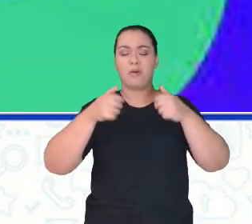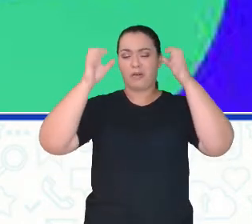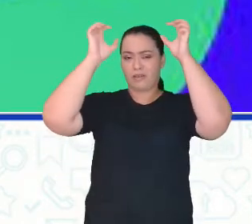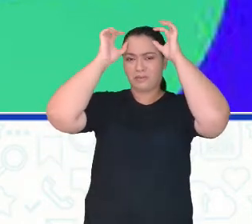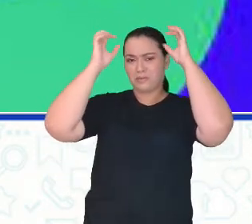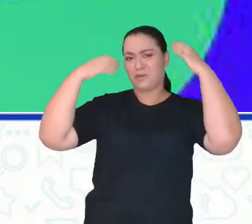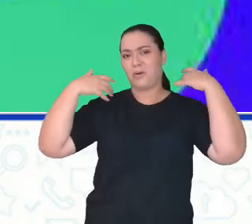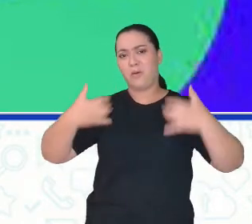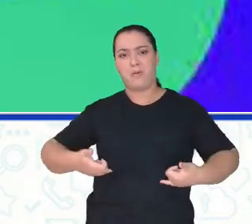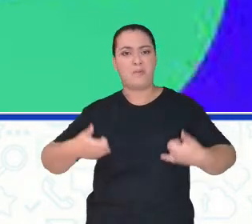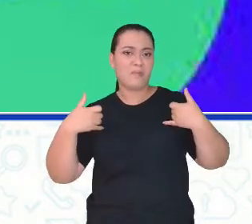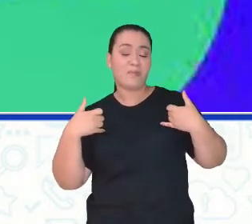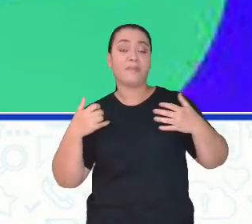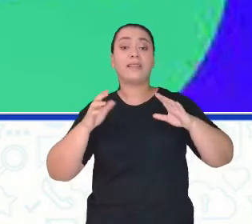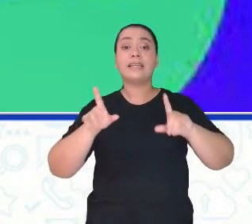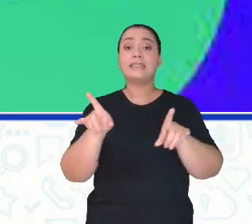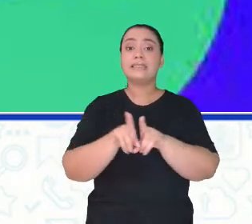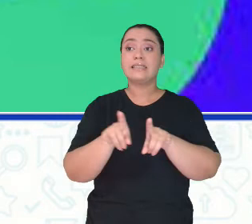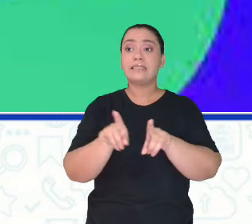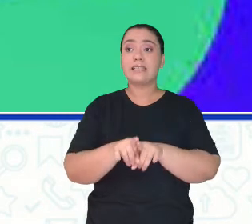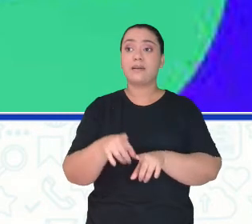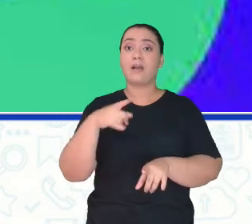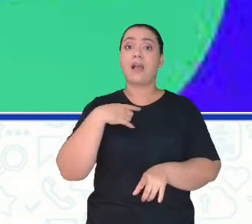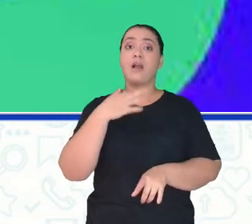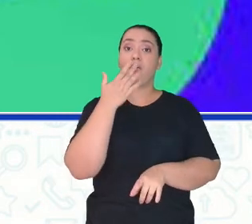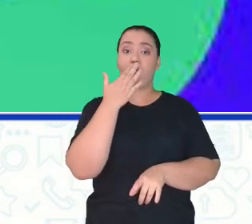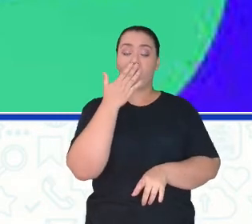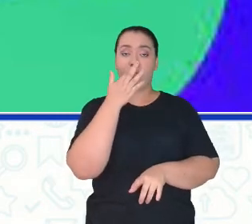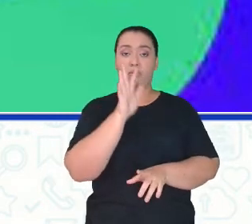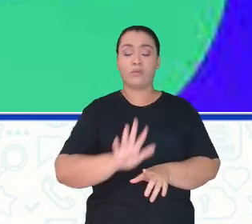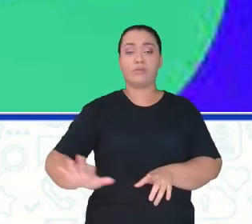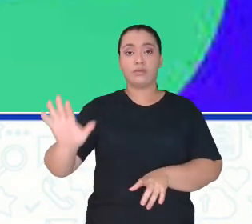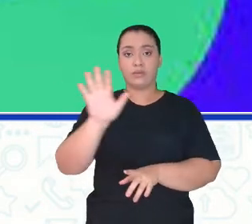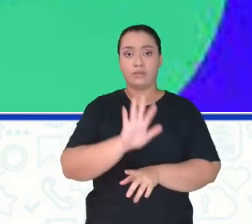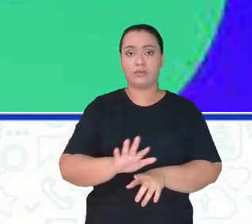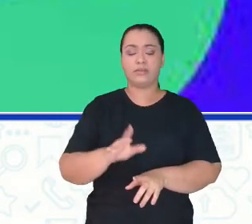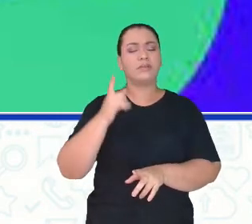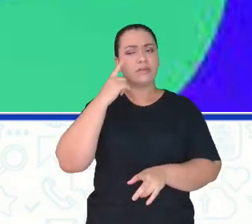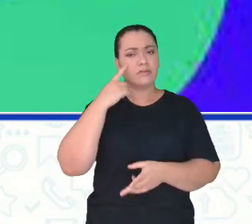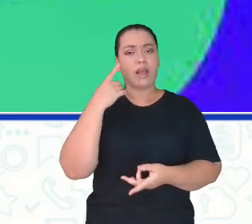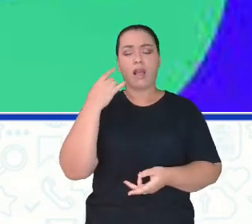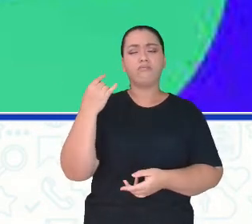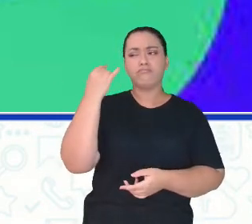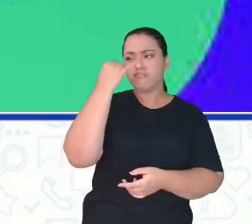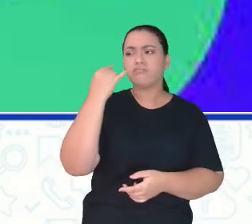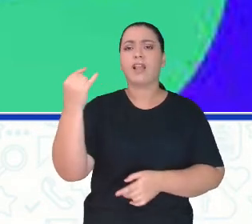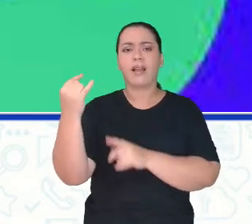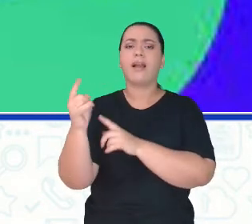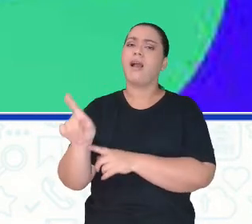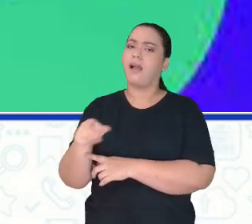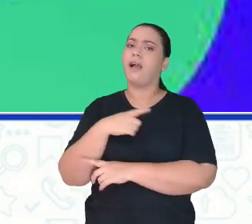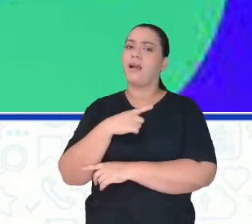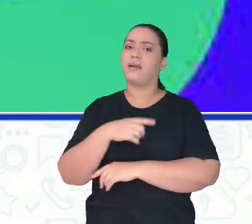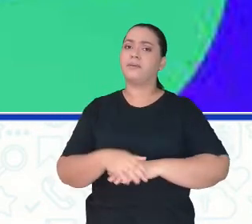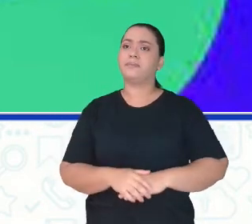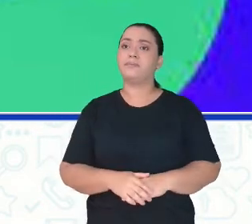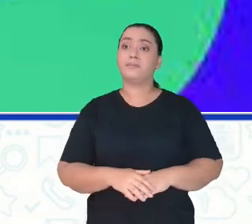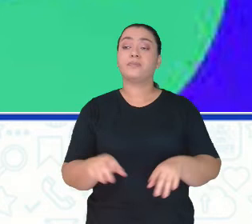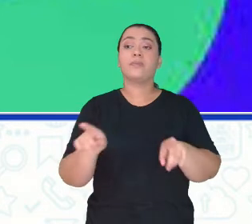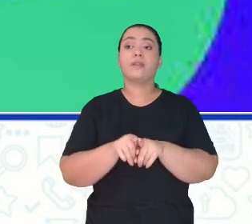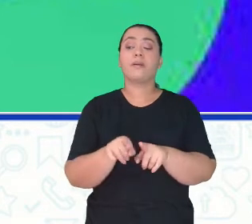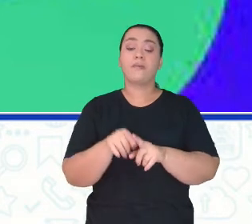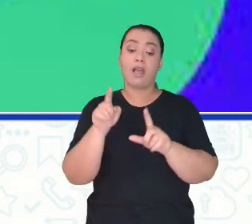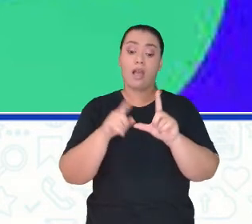massa. A gente tem essas cores que são atrativas. A gente tem a fonte